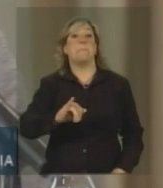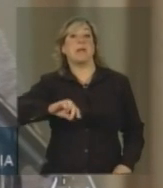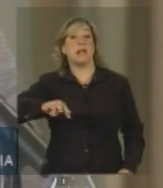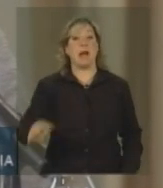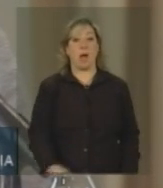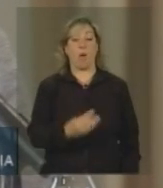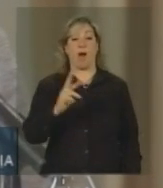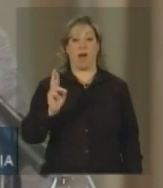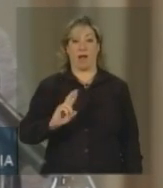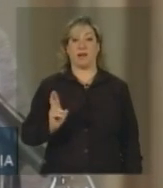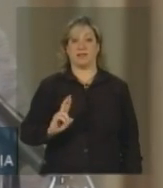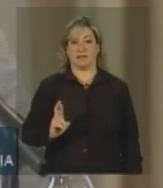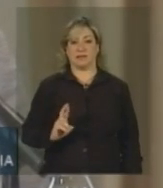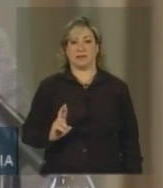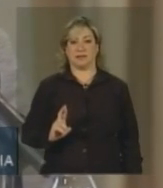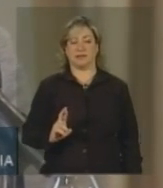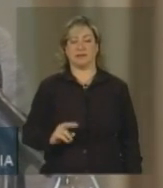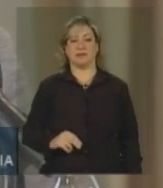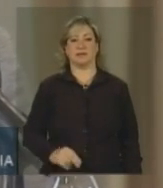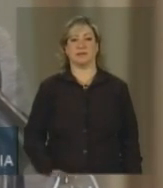reais